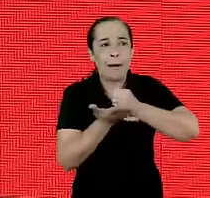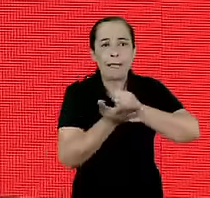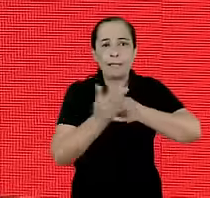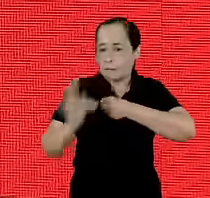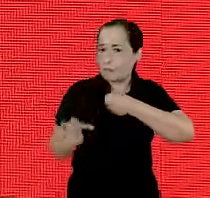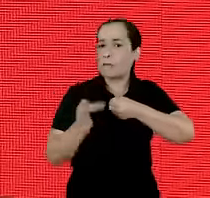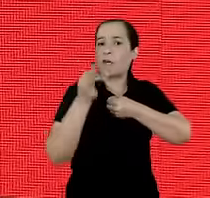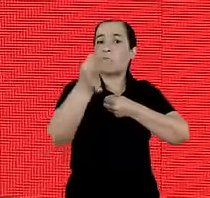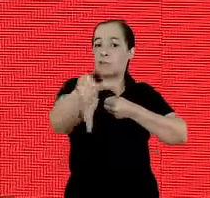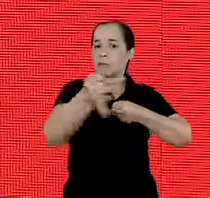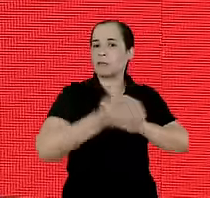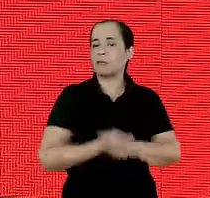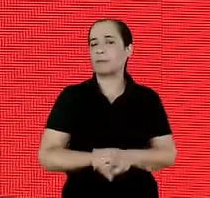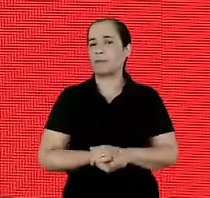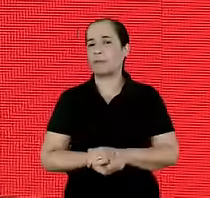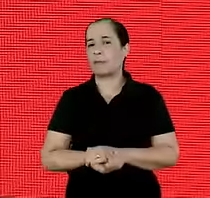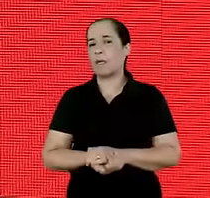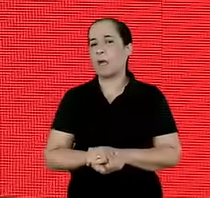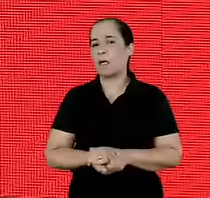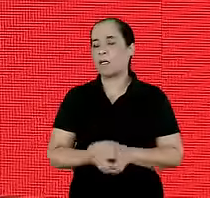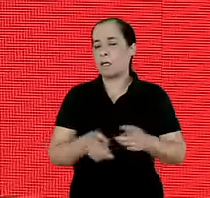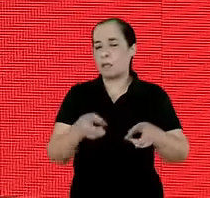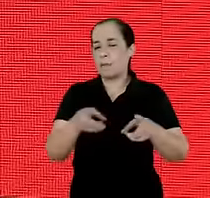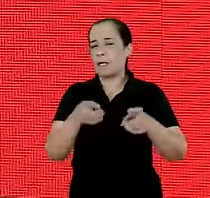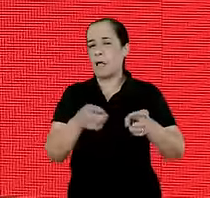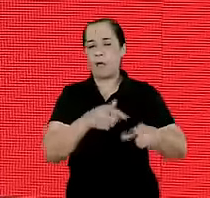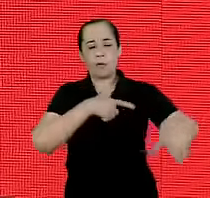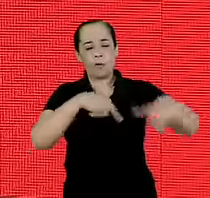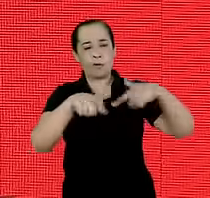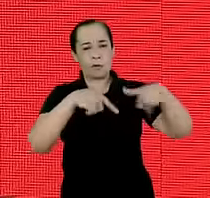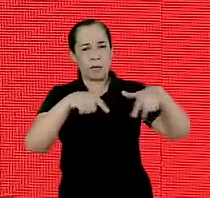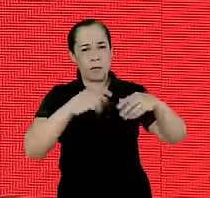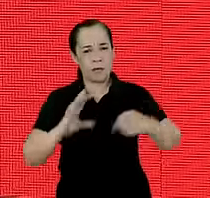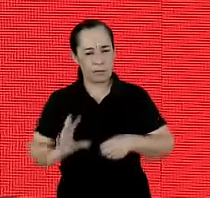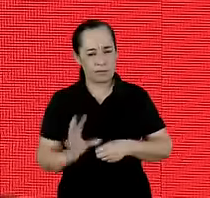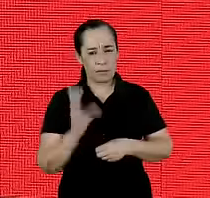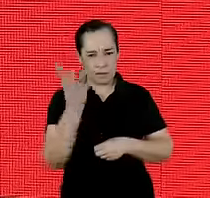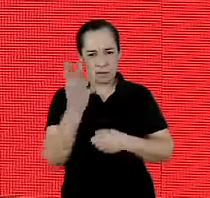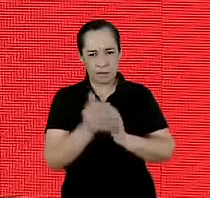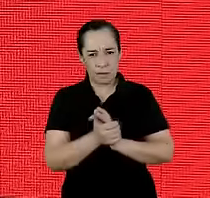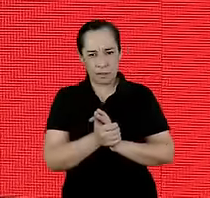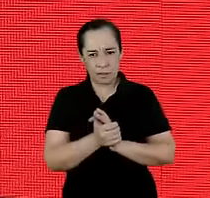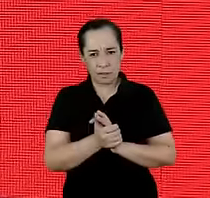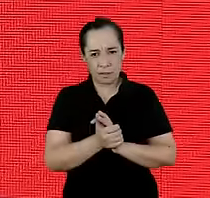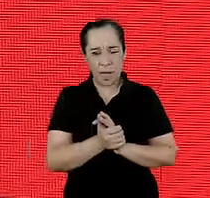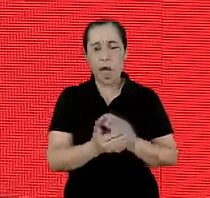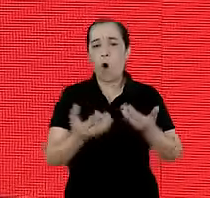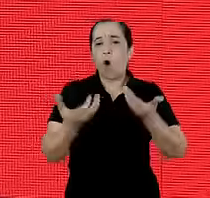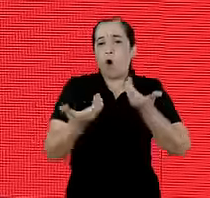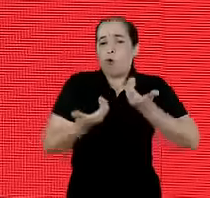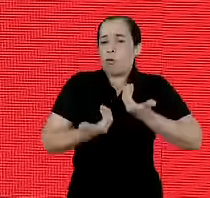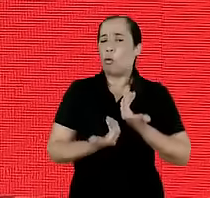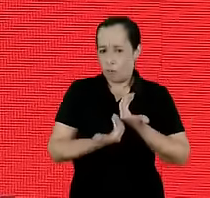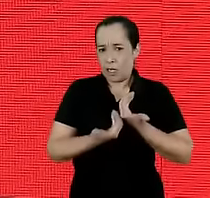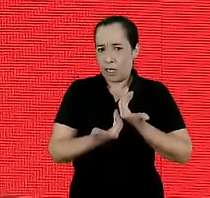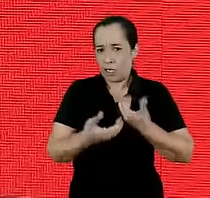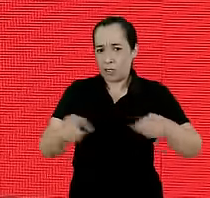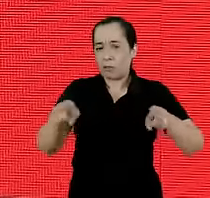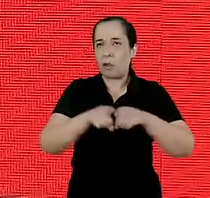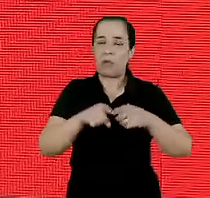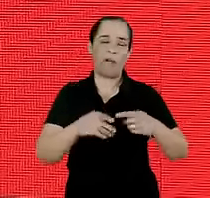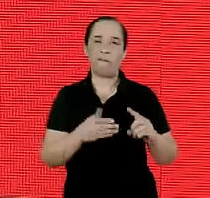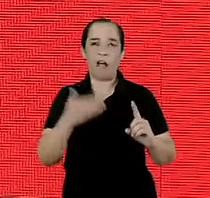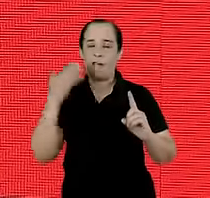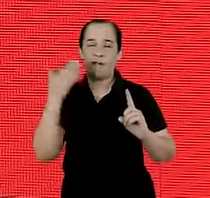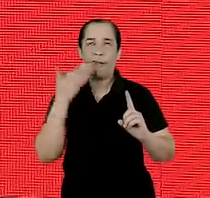quando a gente olha a os trabalhos que estão ocorrendo eh no âmbito do congresso e aqui não vou me referir nem